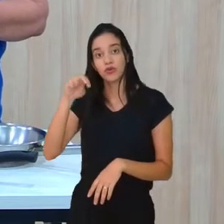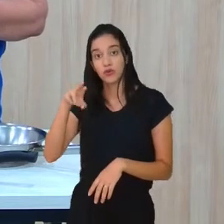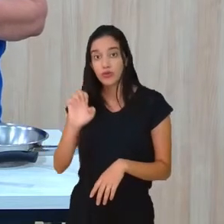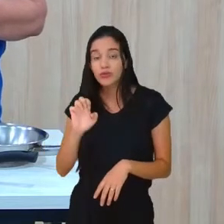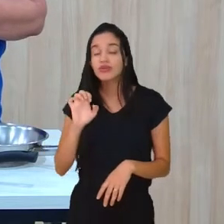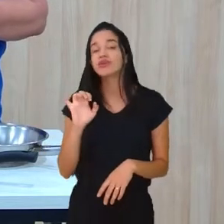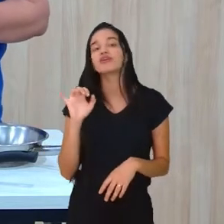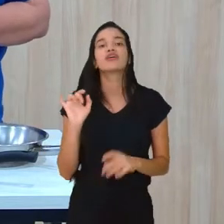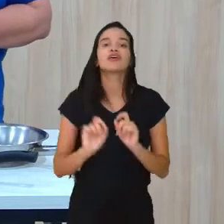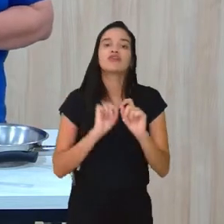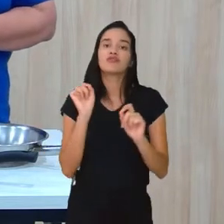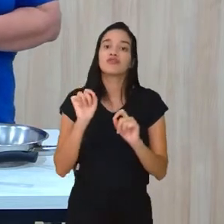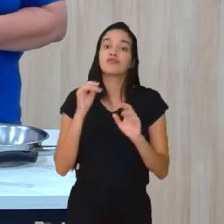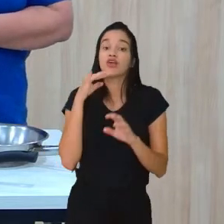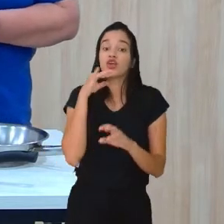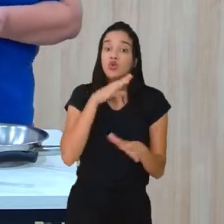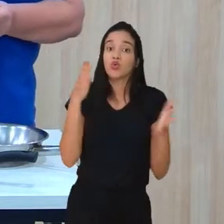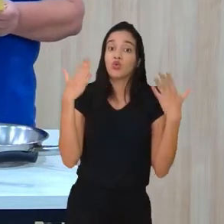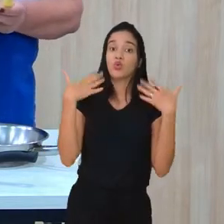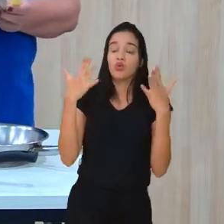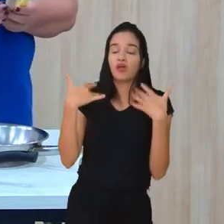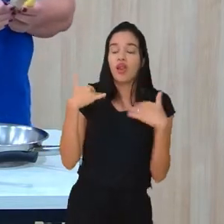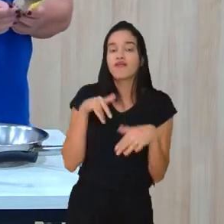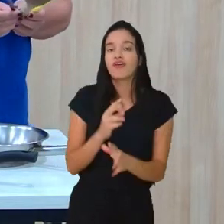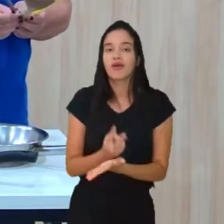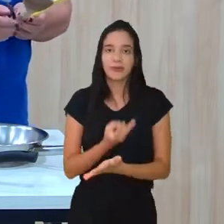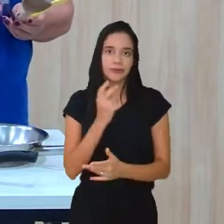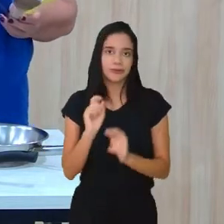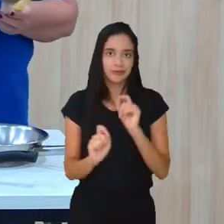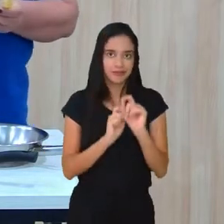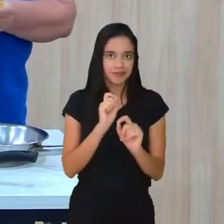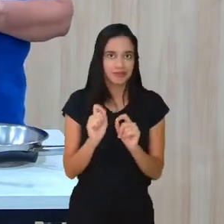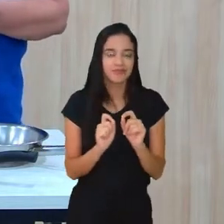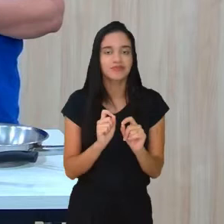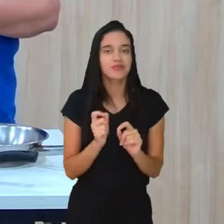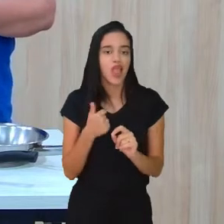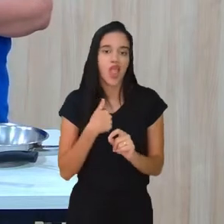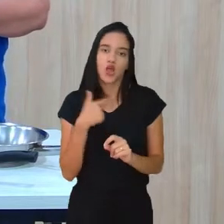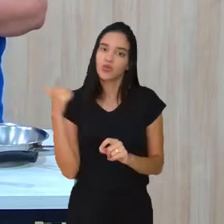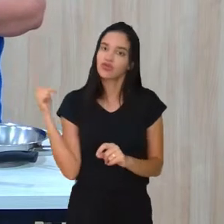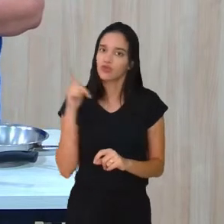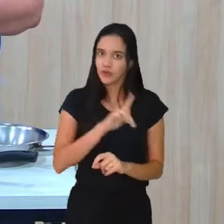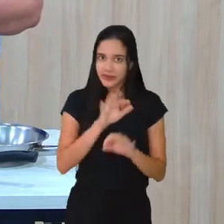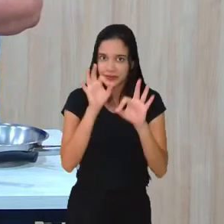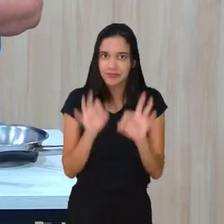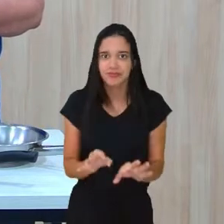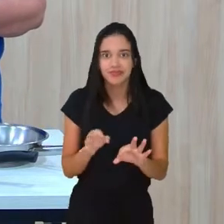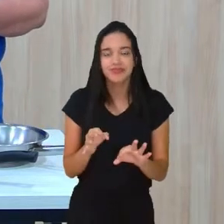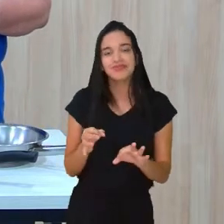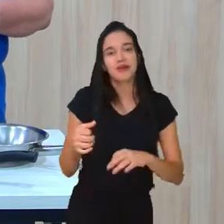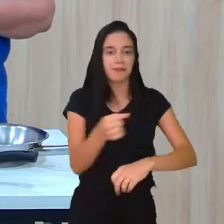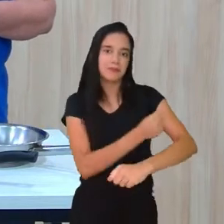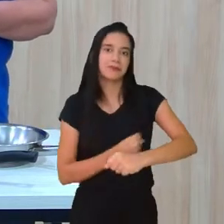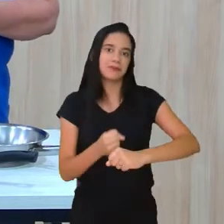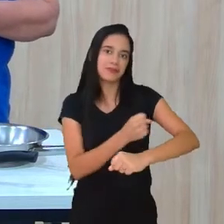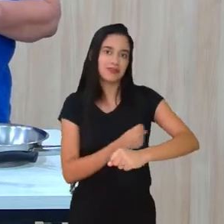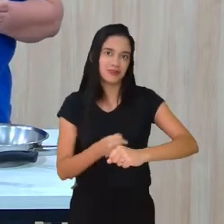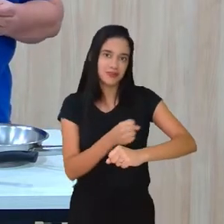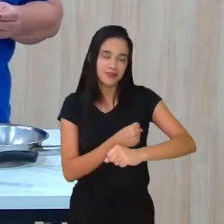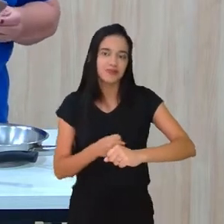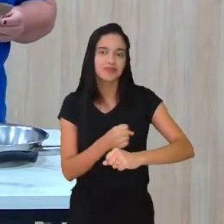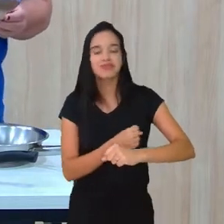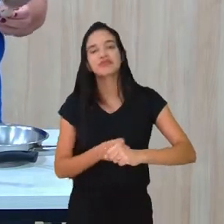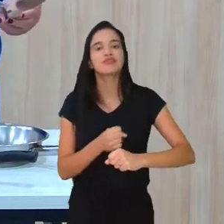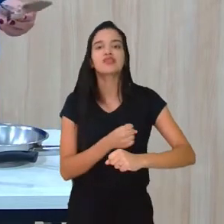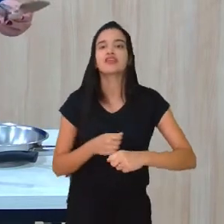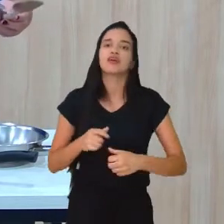que vai conduzir o calor. Então, o que é que vai acontecer? Não vou conseguir, não é? Mexer. Sim. Então, essa